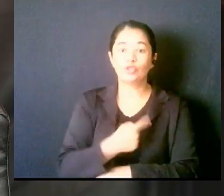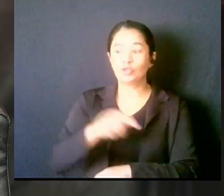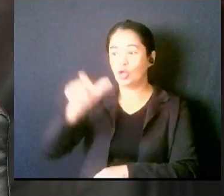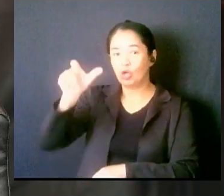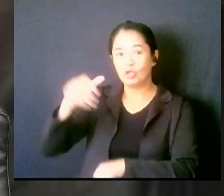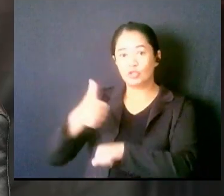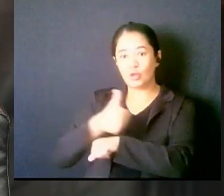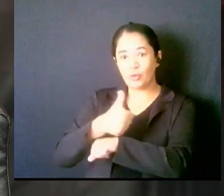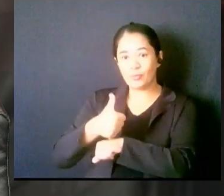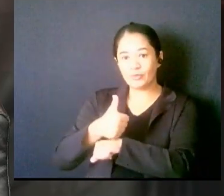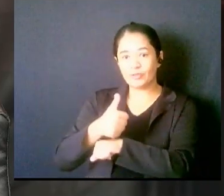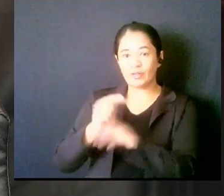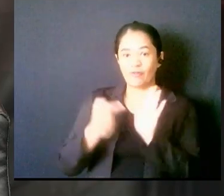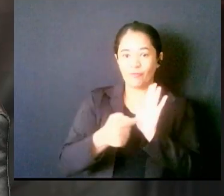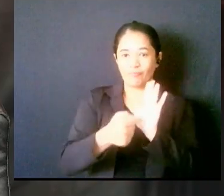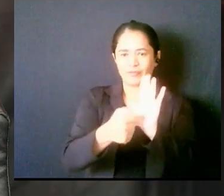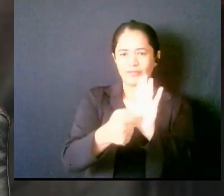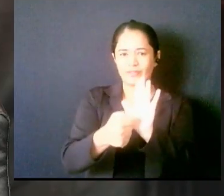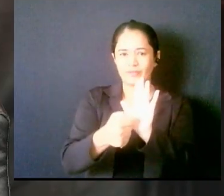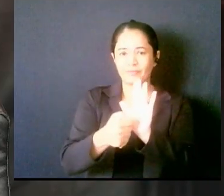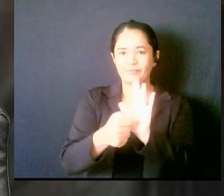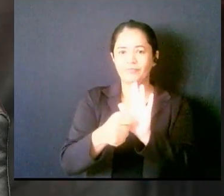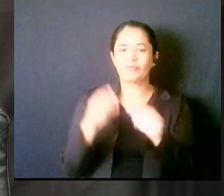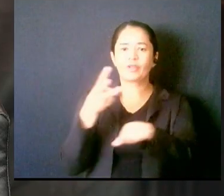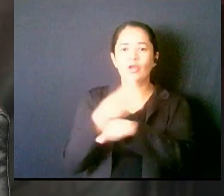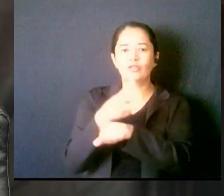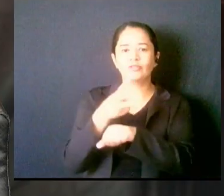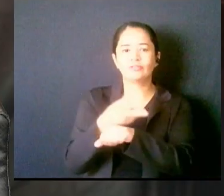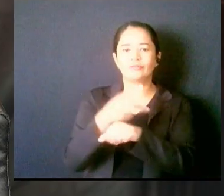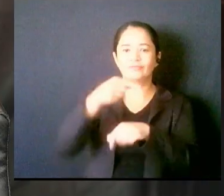já. WhatsApp na tela